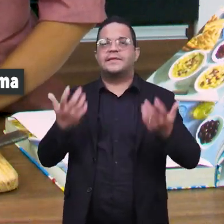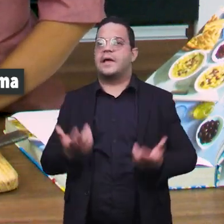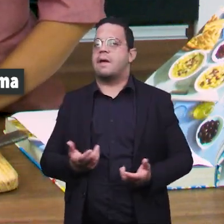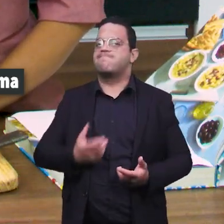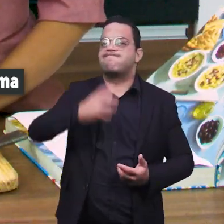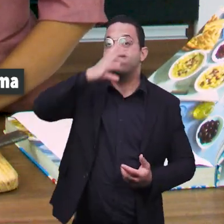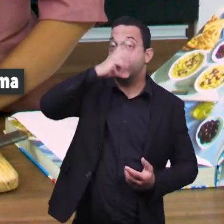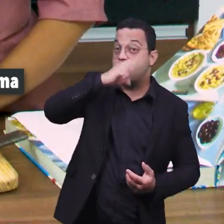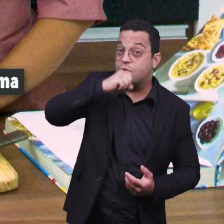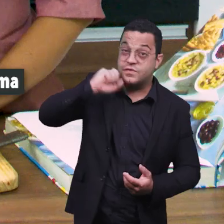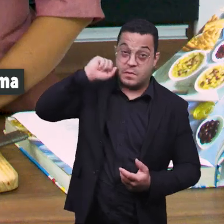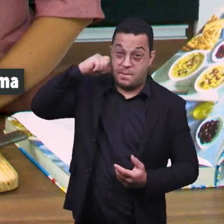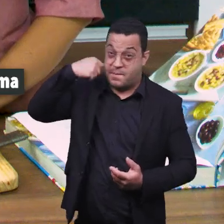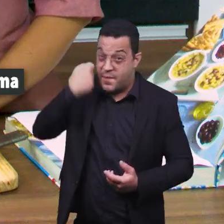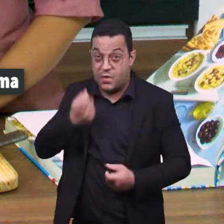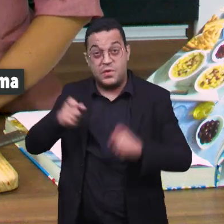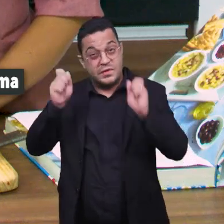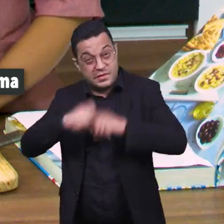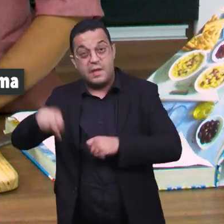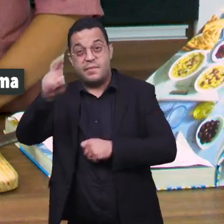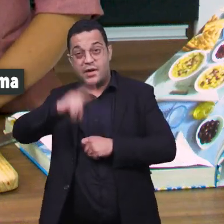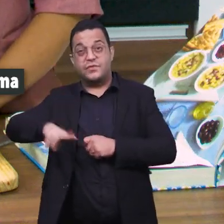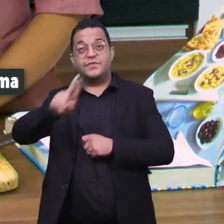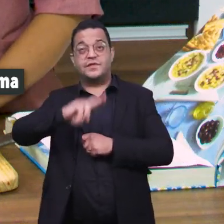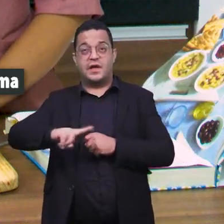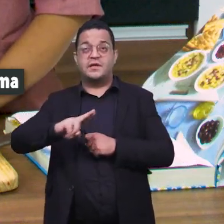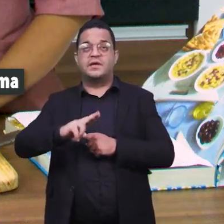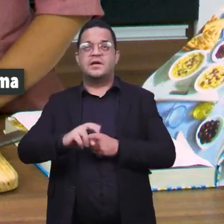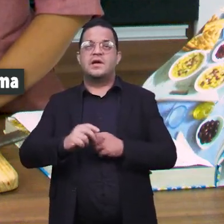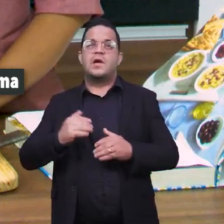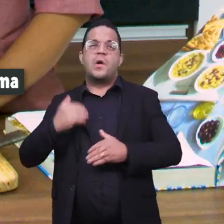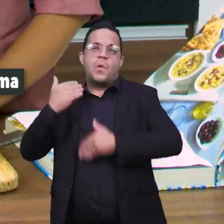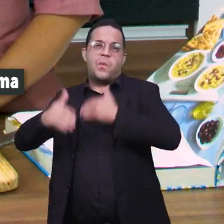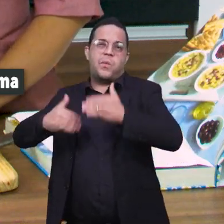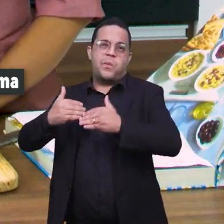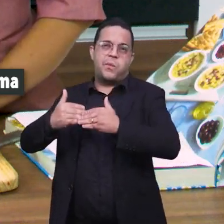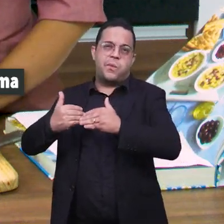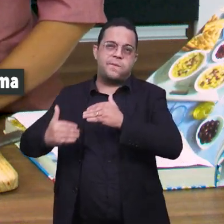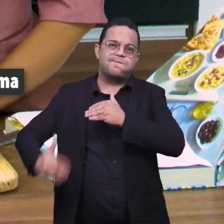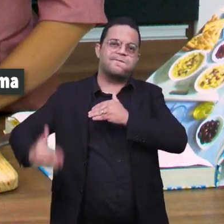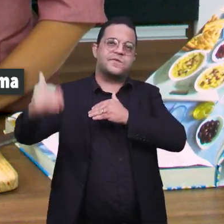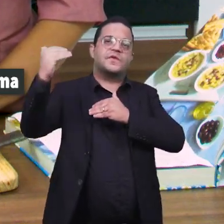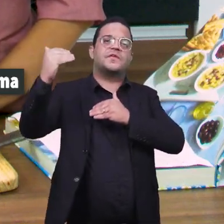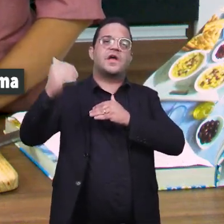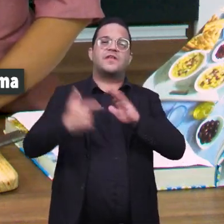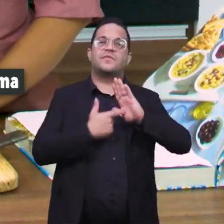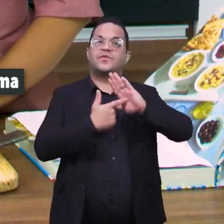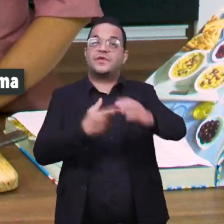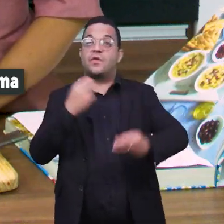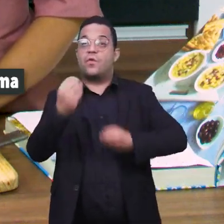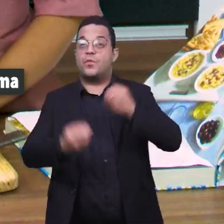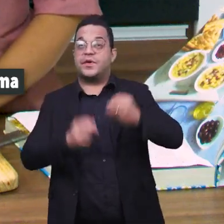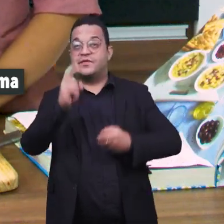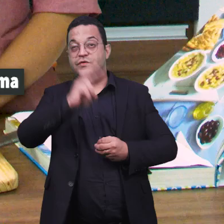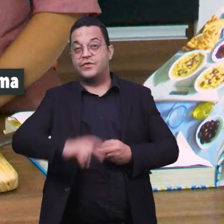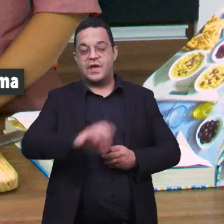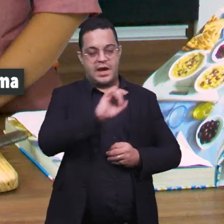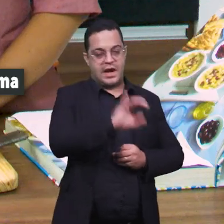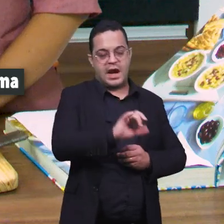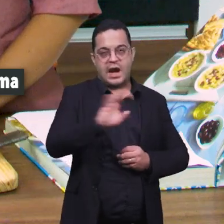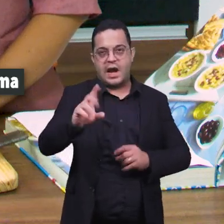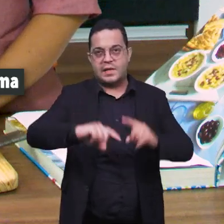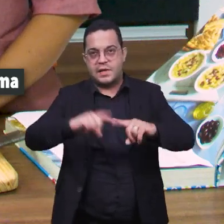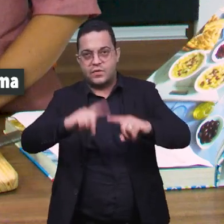extremamente importante. Então, na medida dos programas, nós vamos utilizar muito esse utensílio. Na verdade, tudo que a gente está